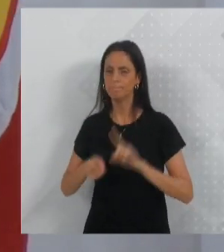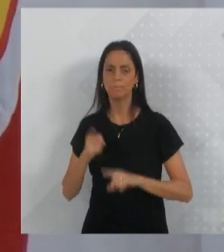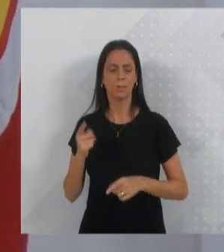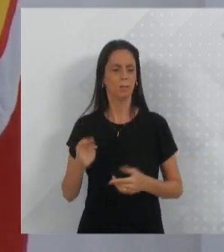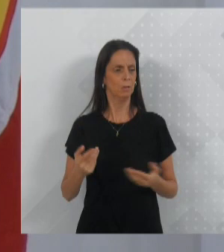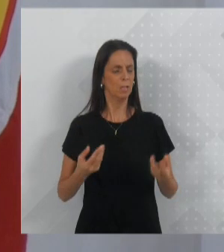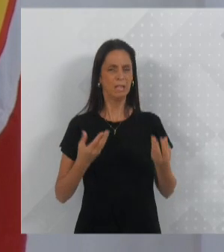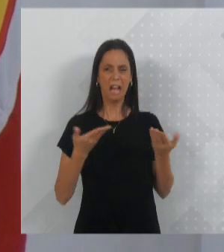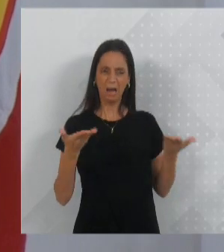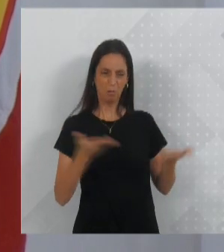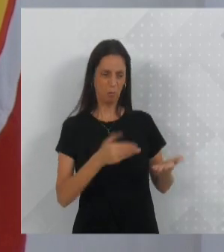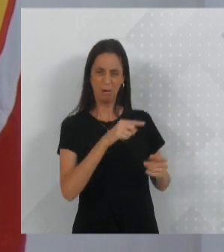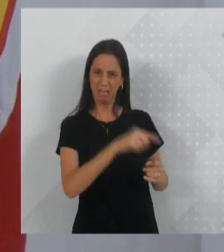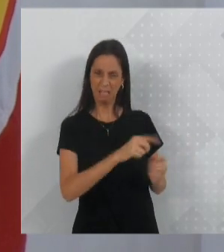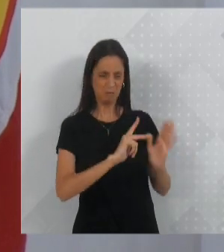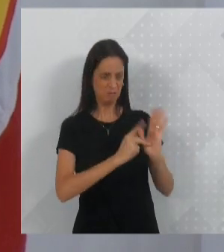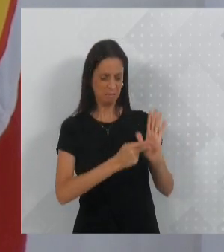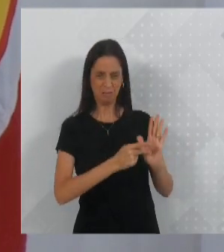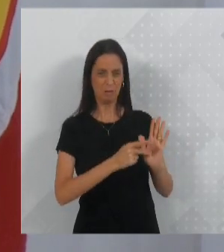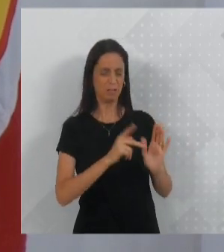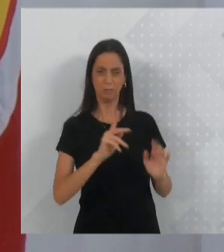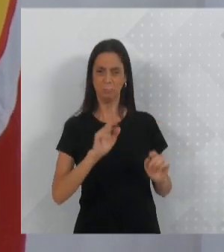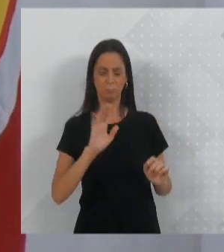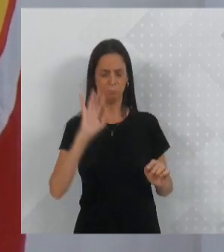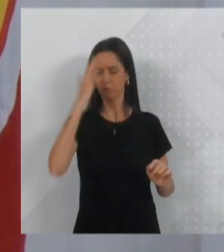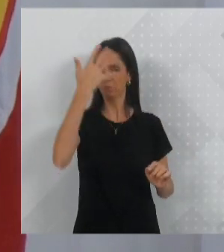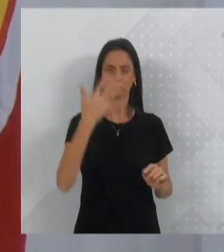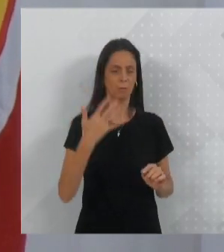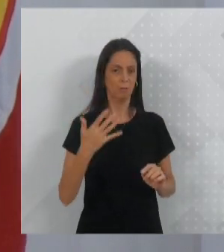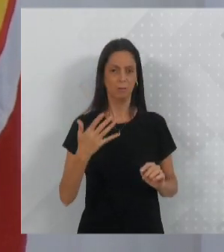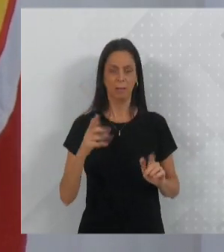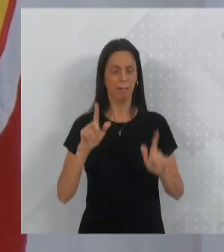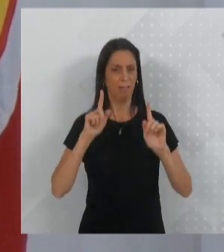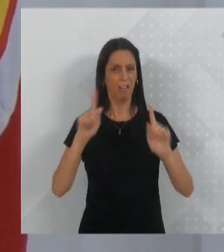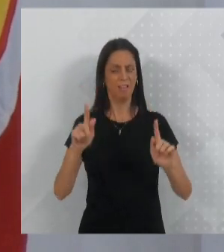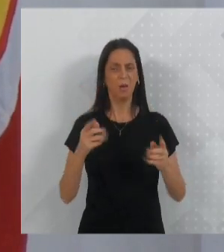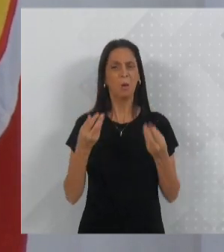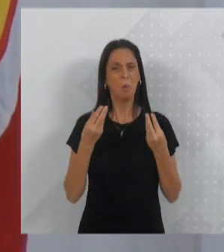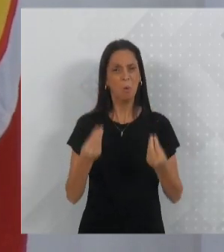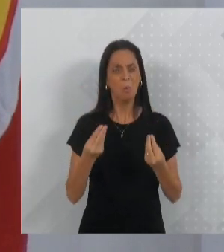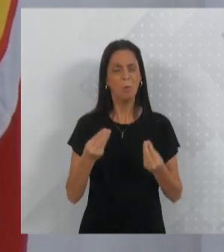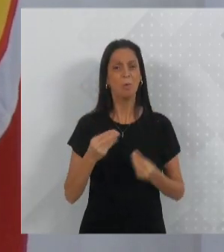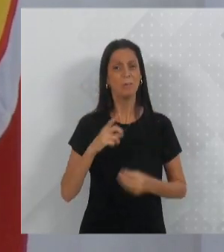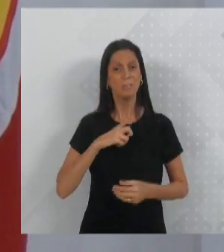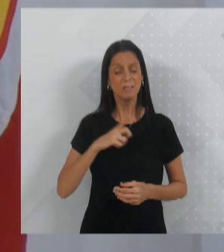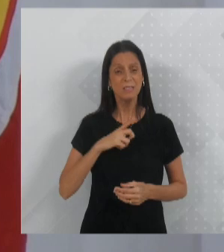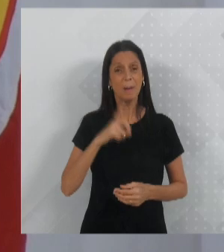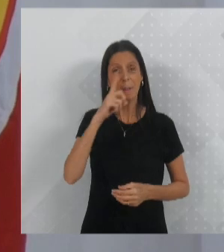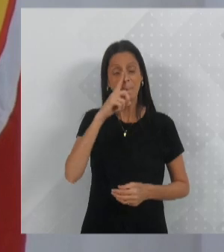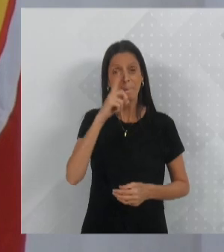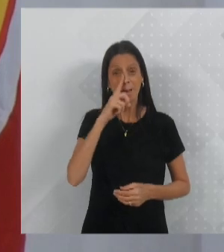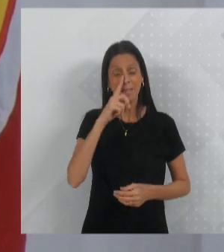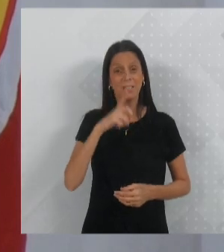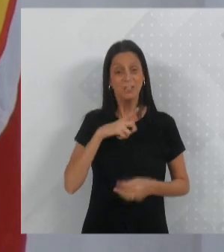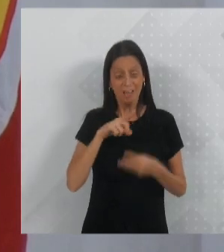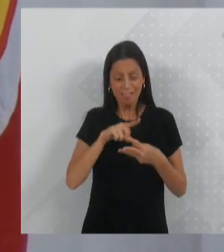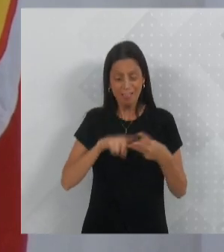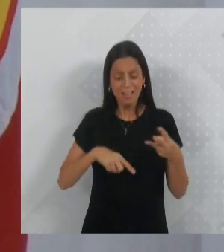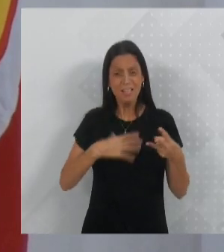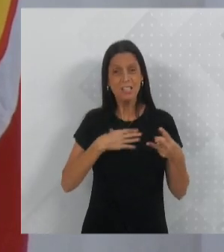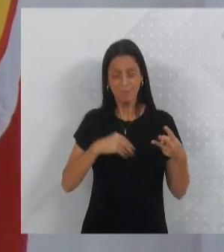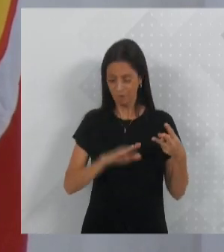surpreendido mãe levando três crianças porque o pai já saiu cedo para trabalhar três crianças nesse sol de